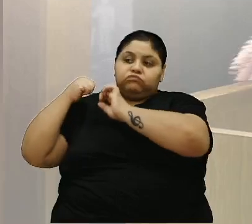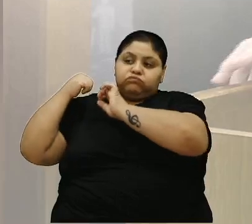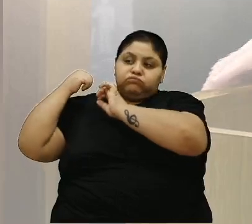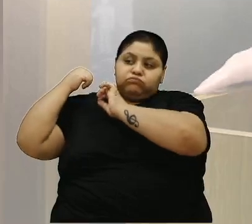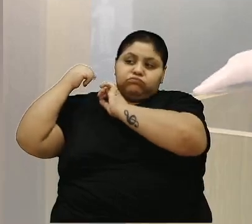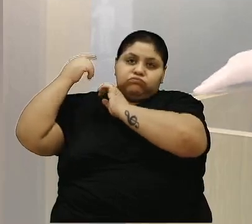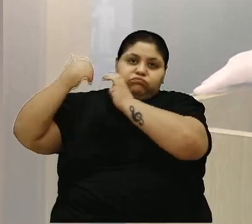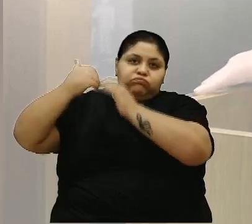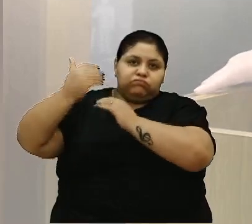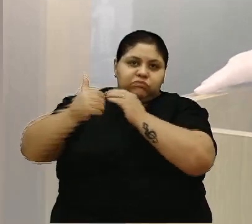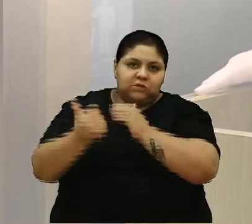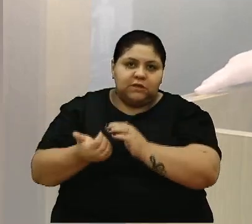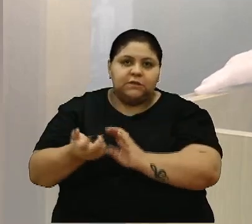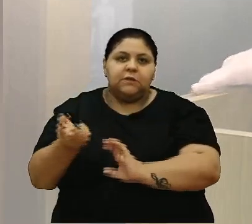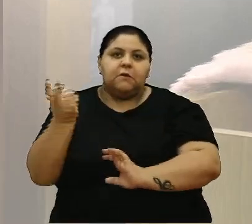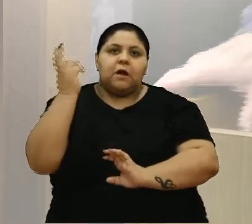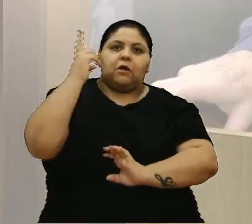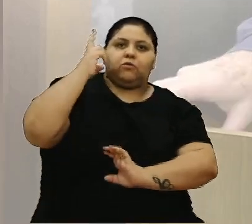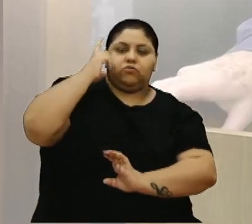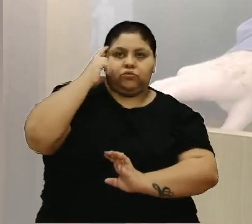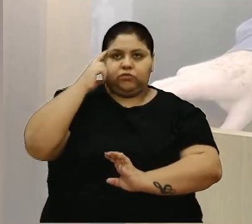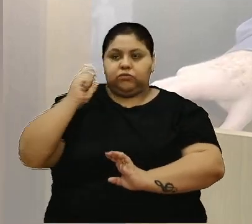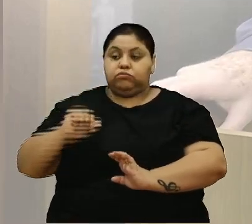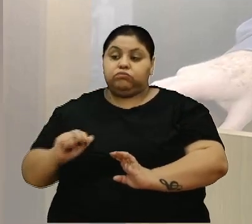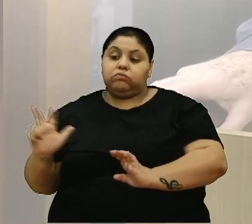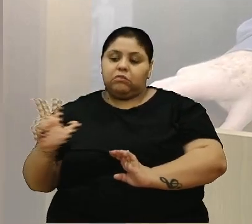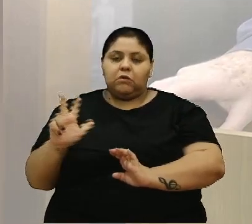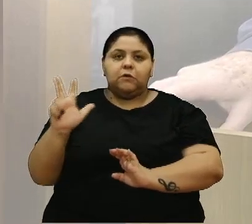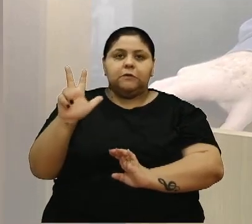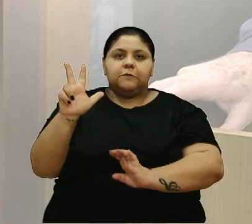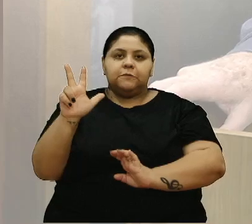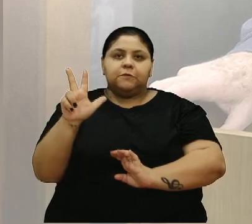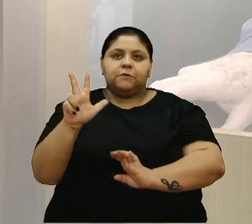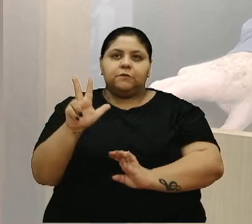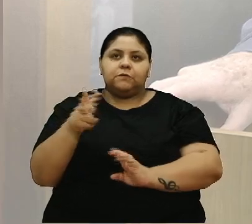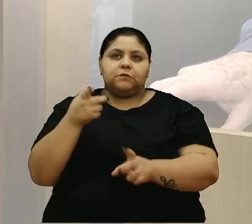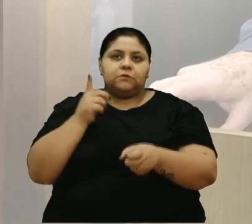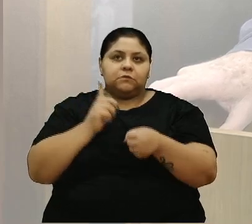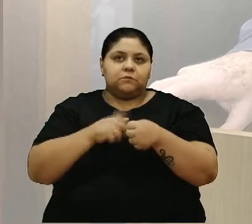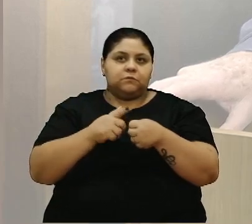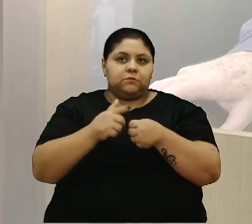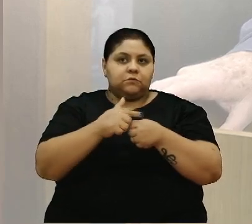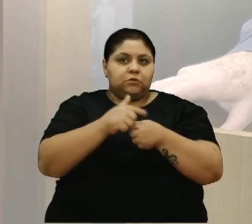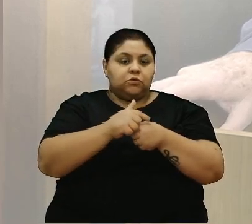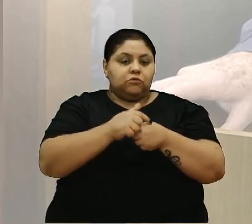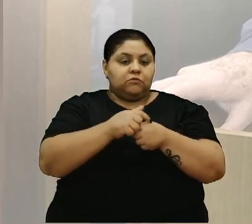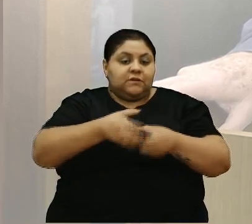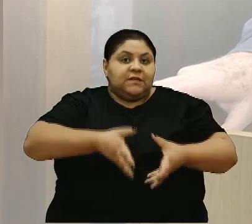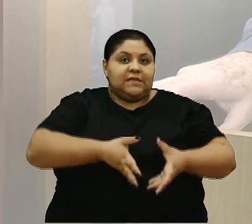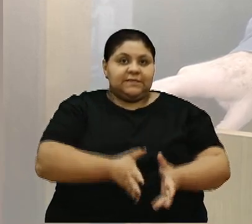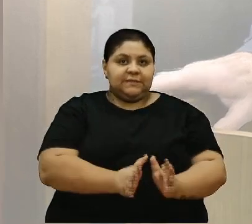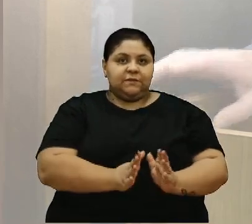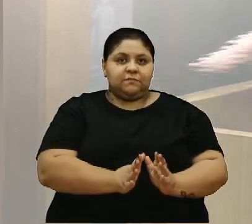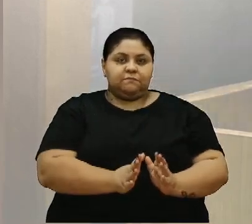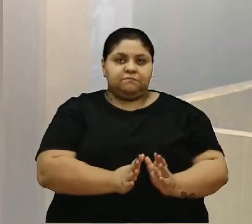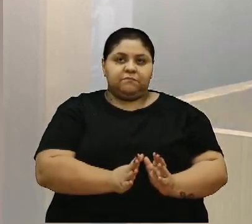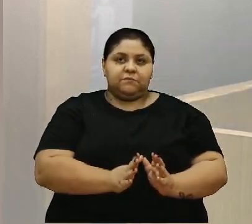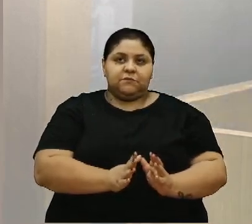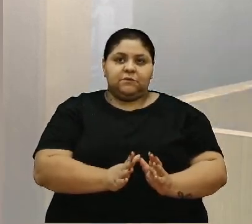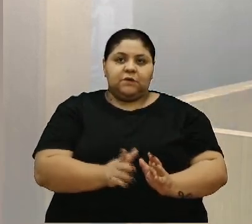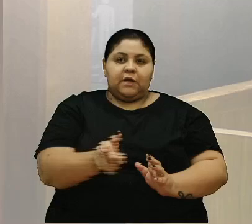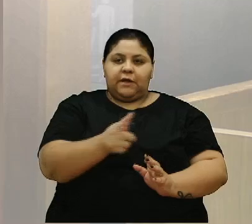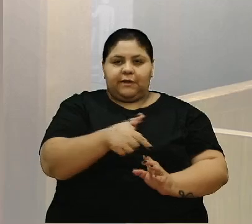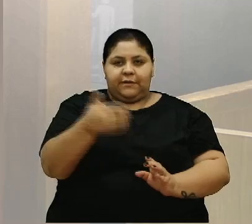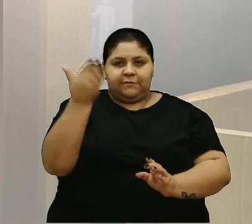valorizam a cultura e valorizam a cidade aonde nasceram. Para quem não